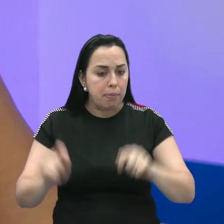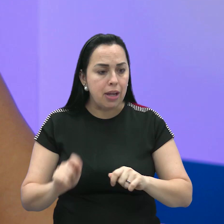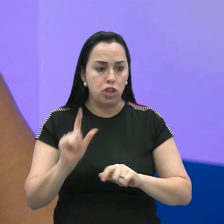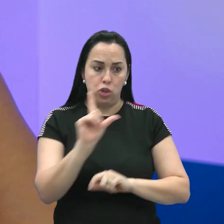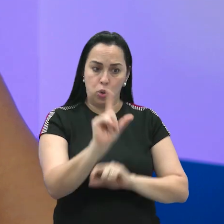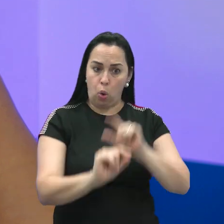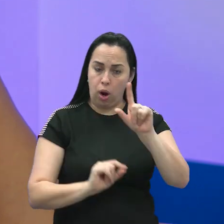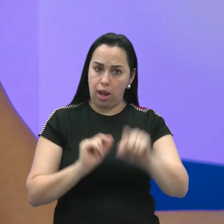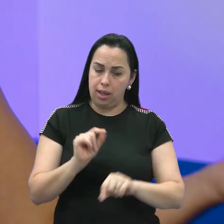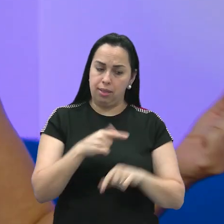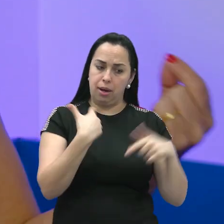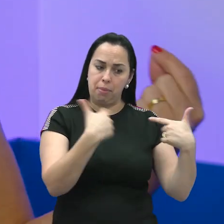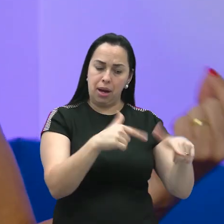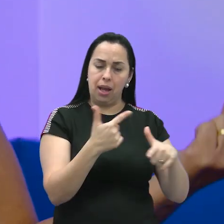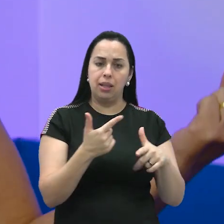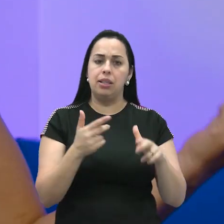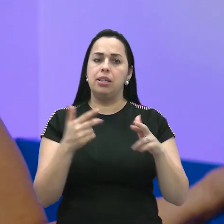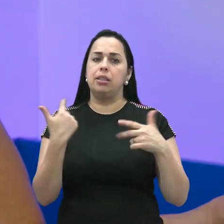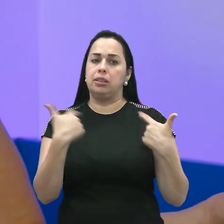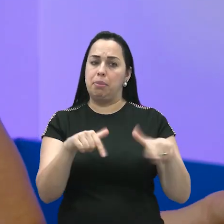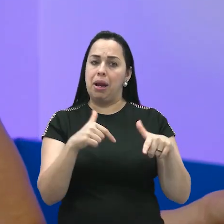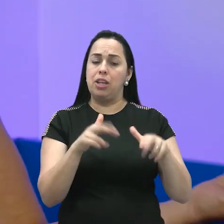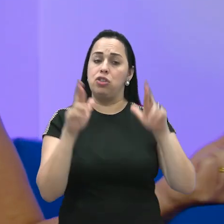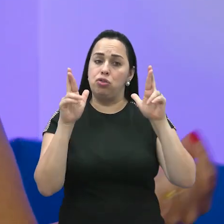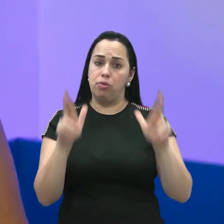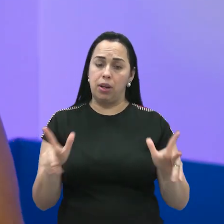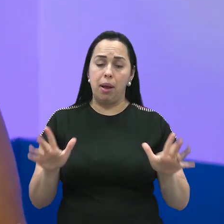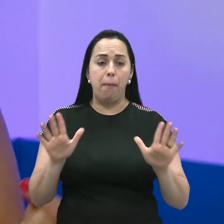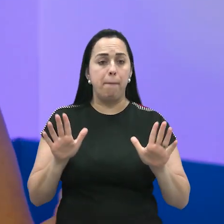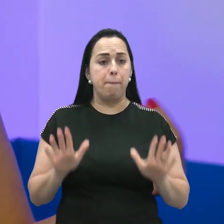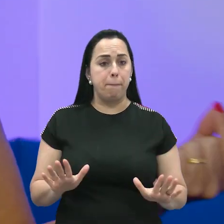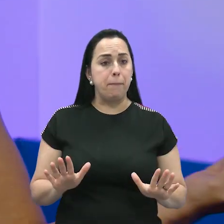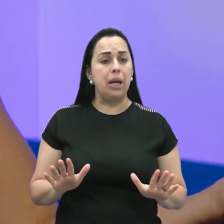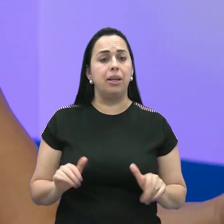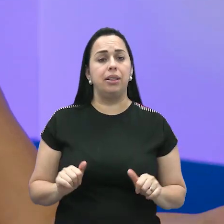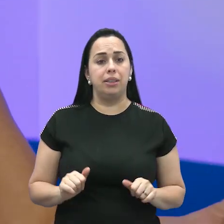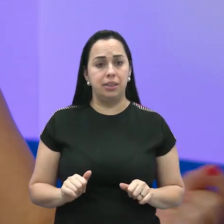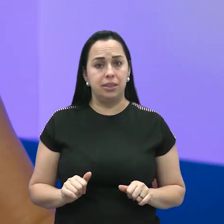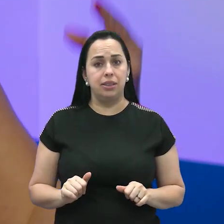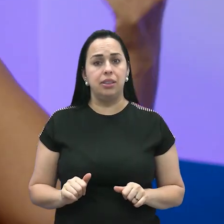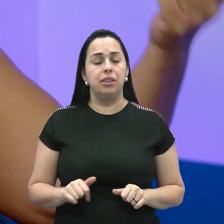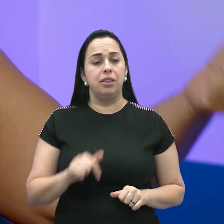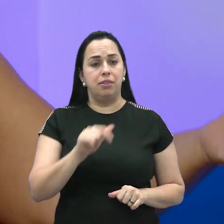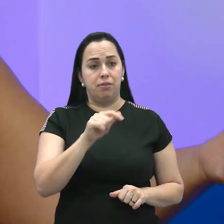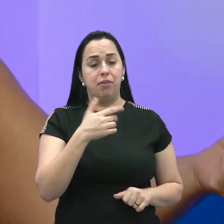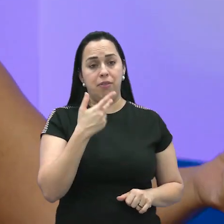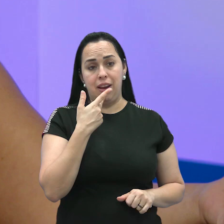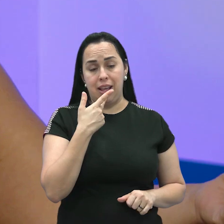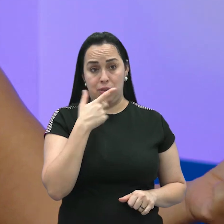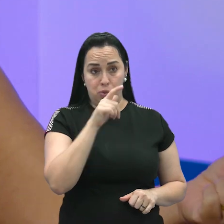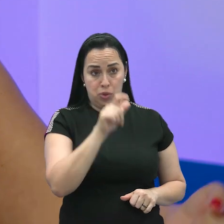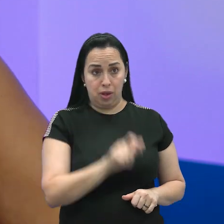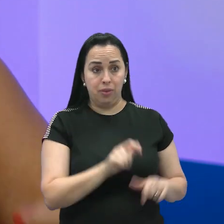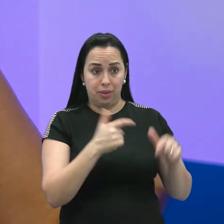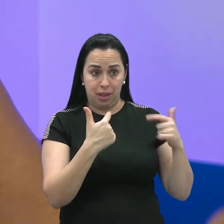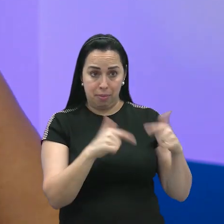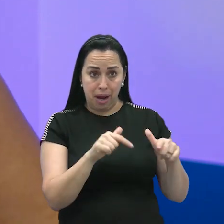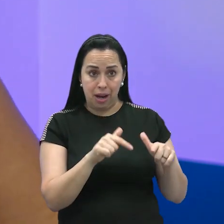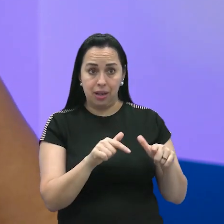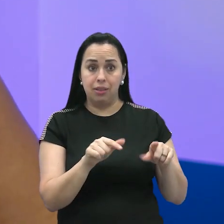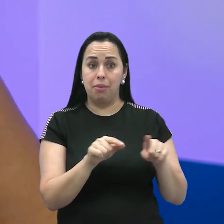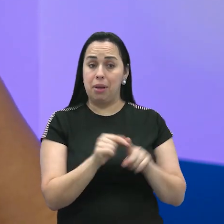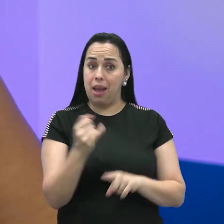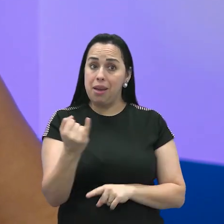escolher, né? Mas eu acho que esse questionamento que abrange falar do seu emprego, né, é